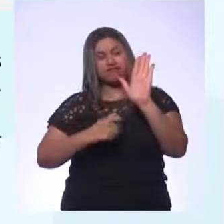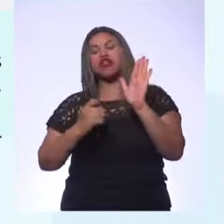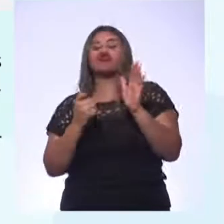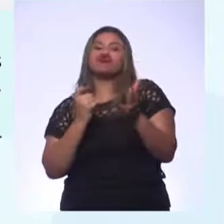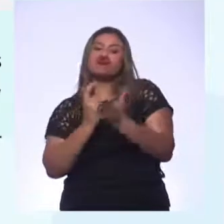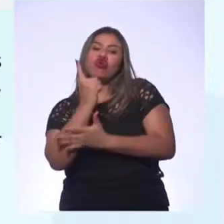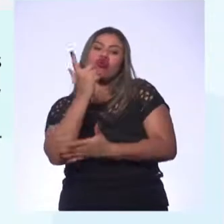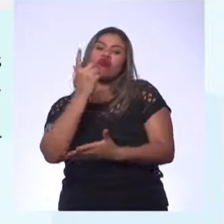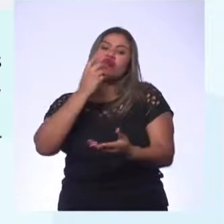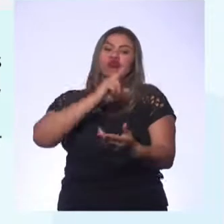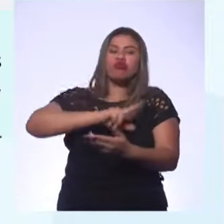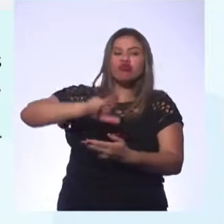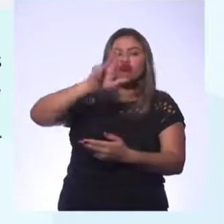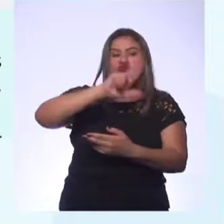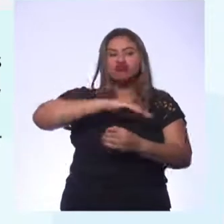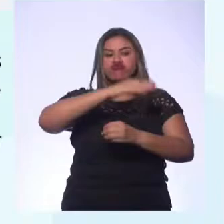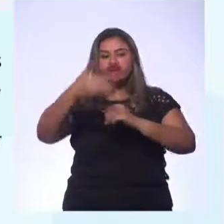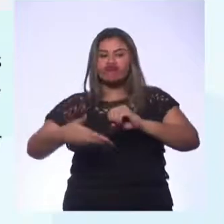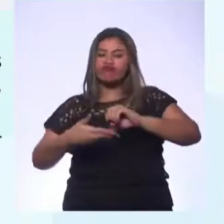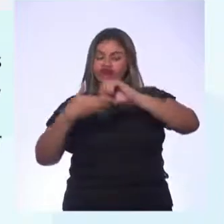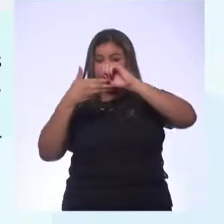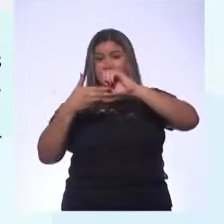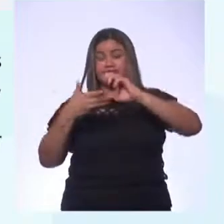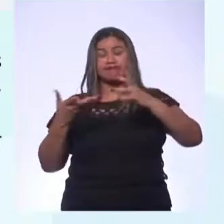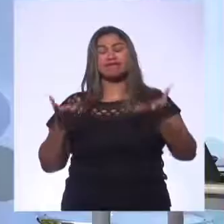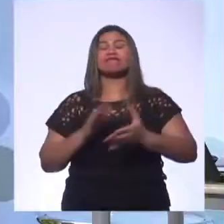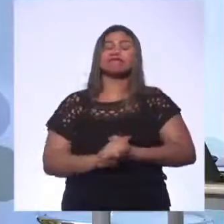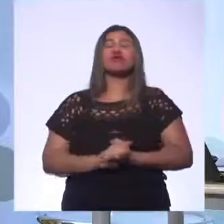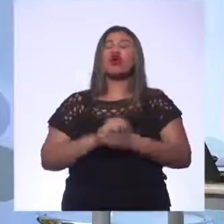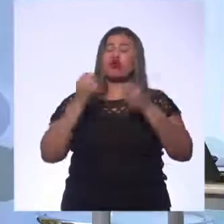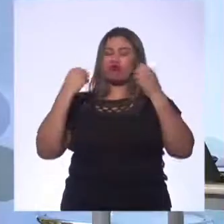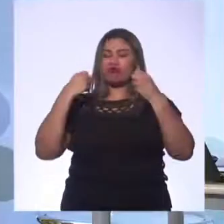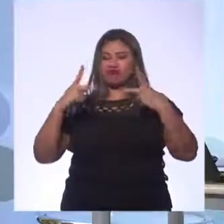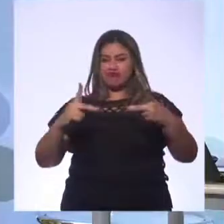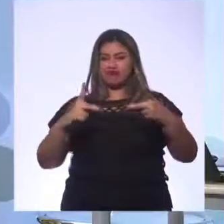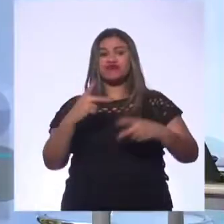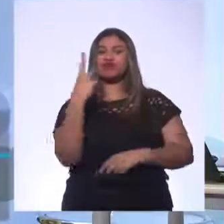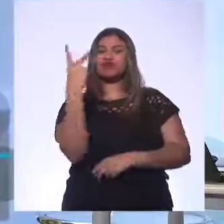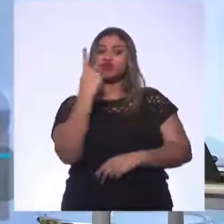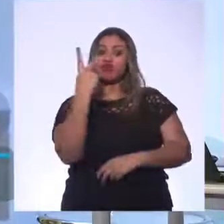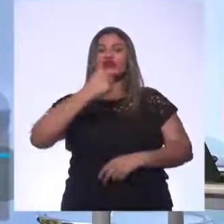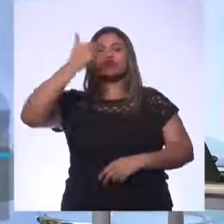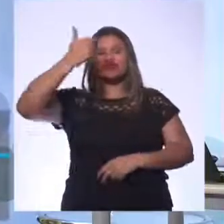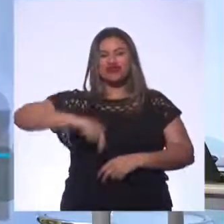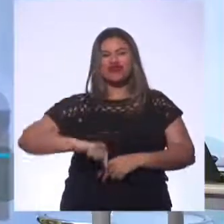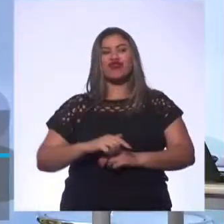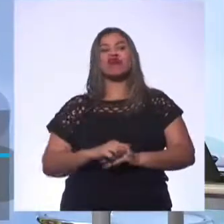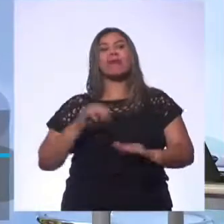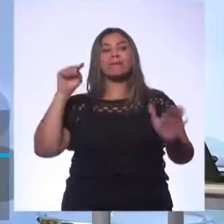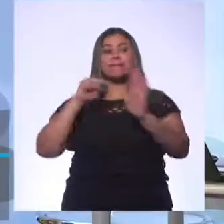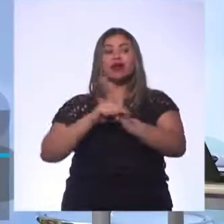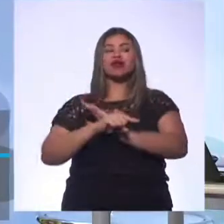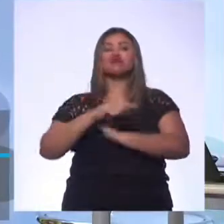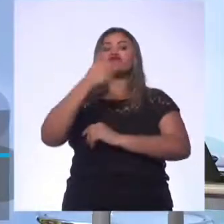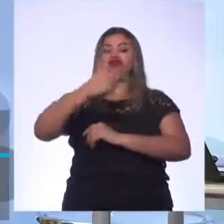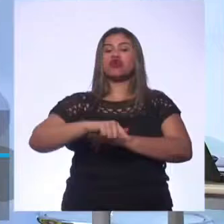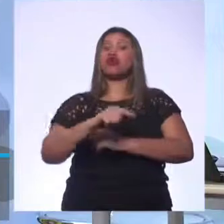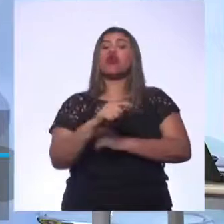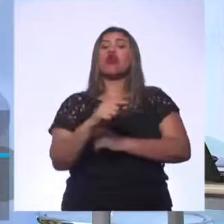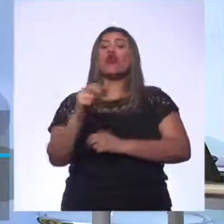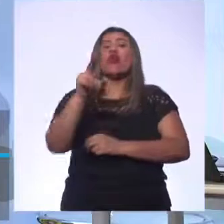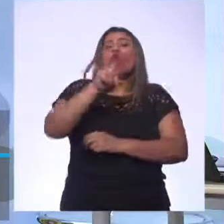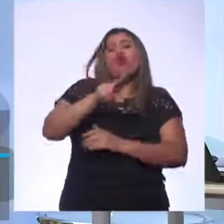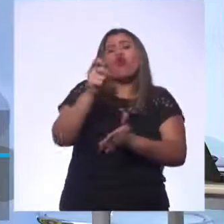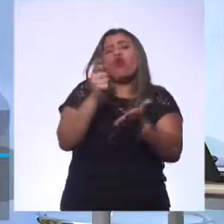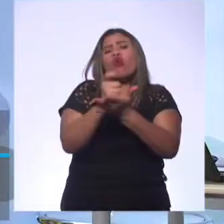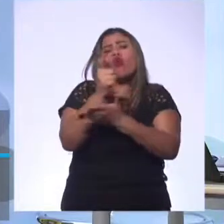consumo sustentável. Muito bem, então esses são mais dois aí objetivos. Eu vou pedir para você dizer para mim, que é